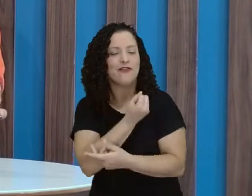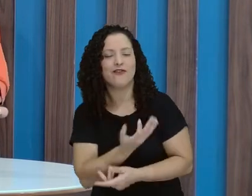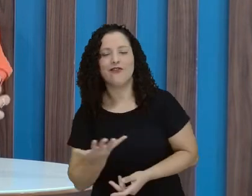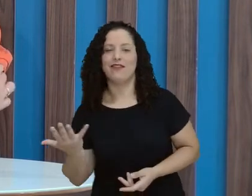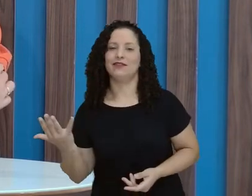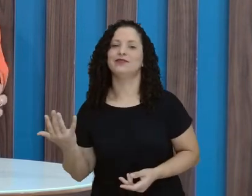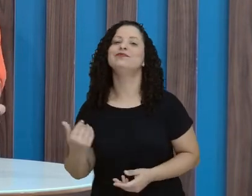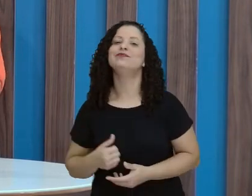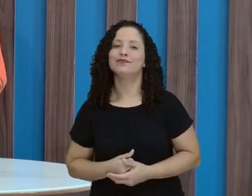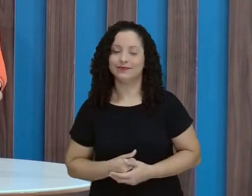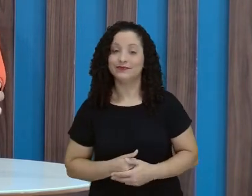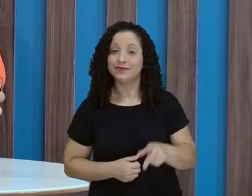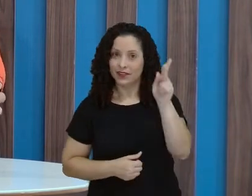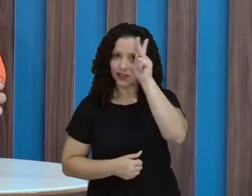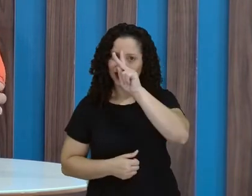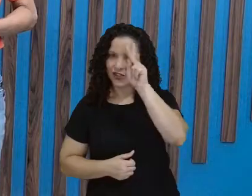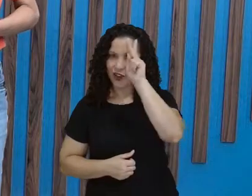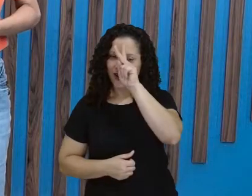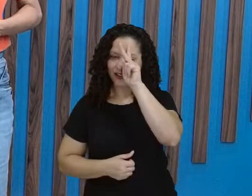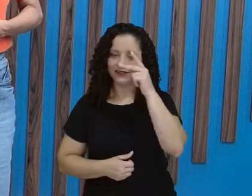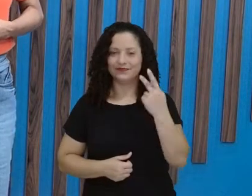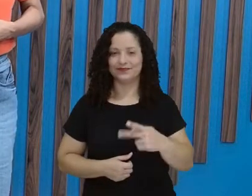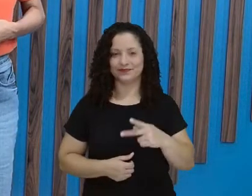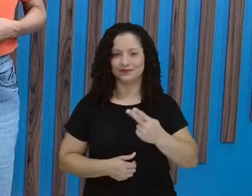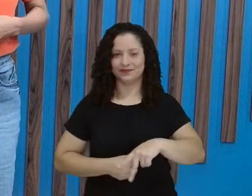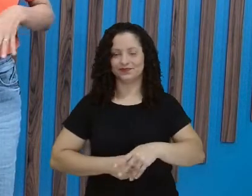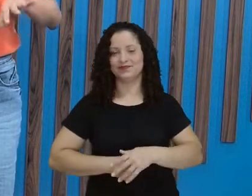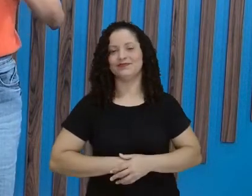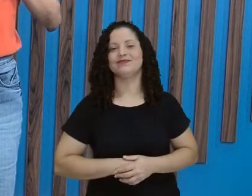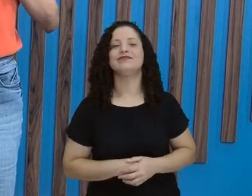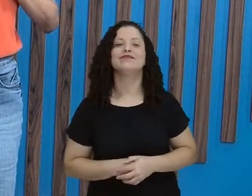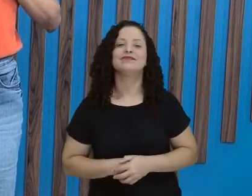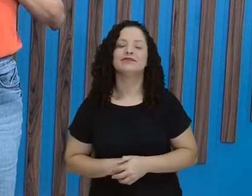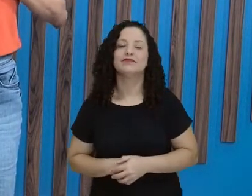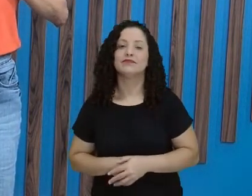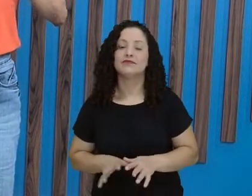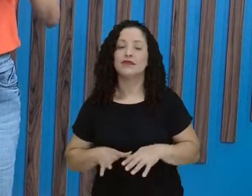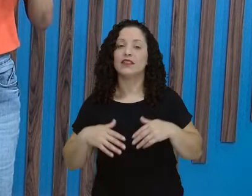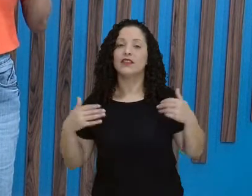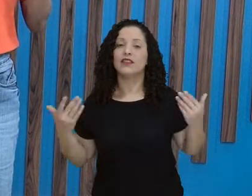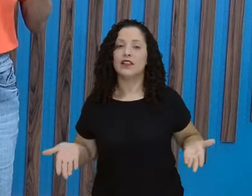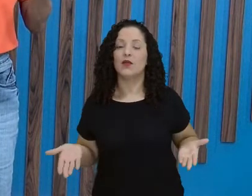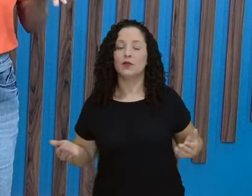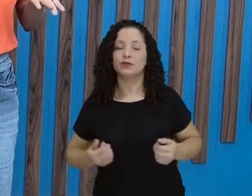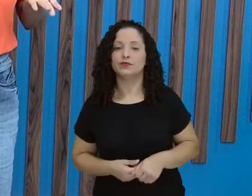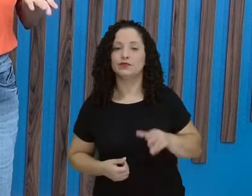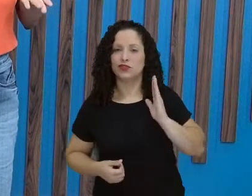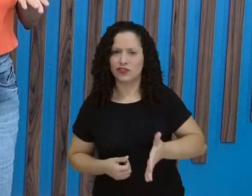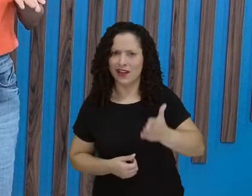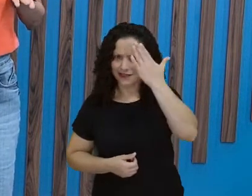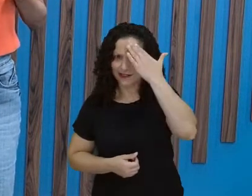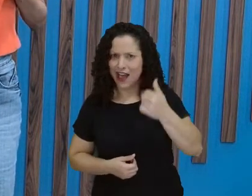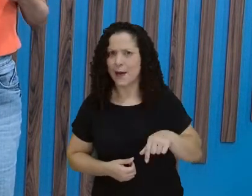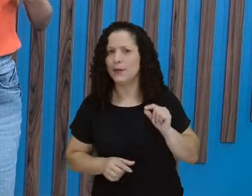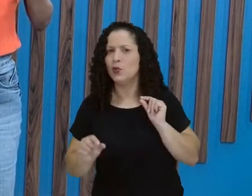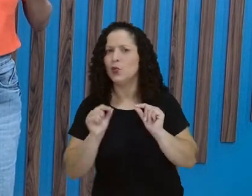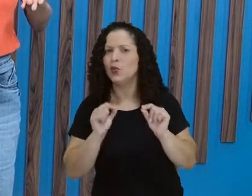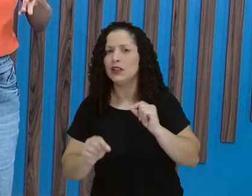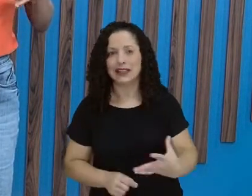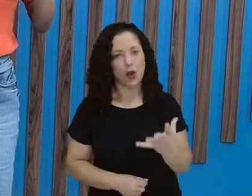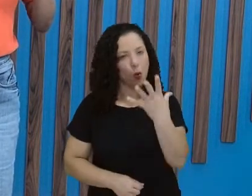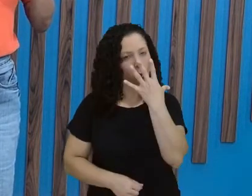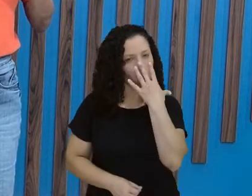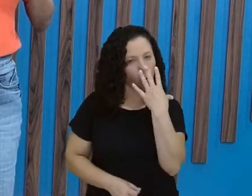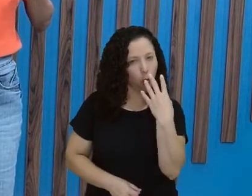aí nessa historinha. Sobre a história, é verdade, professora Verônica. Então, A gente sabe das investidas do